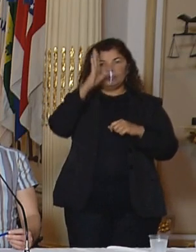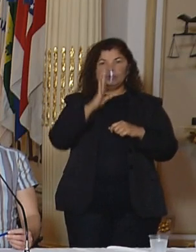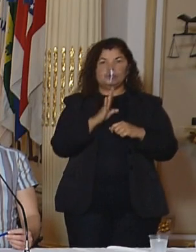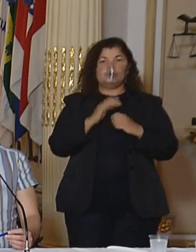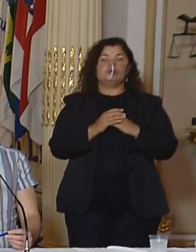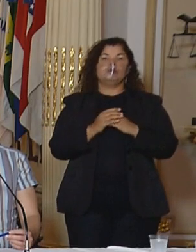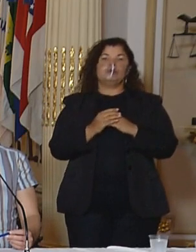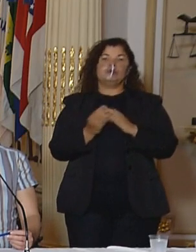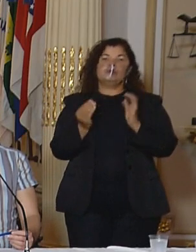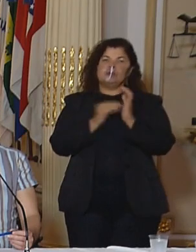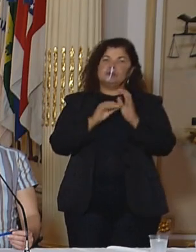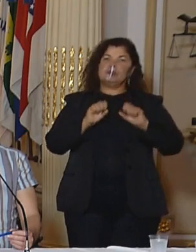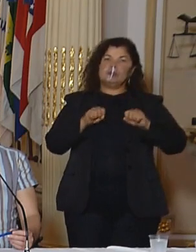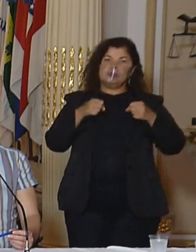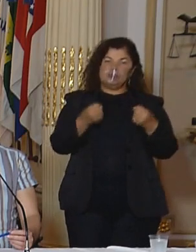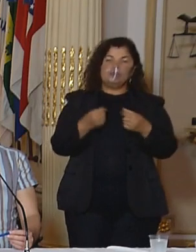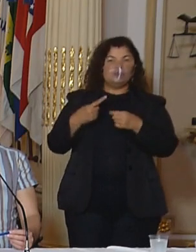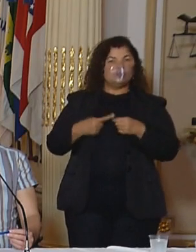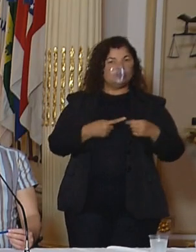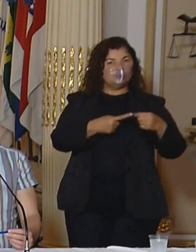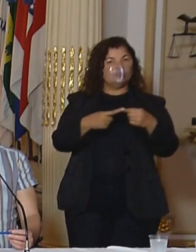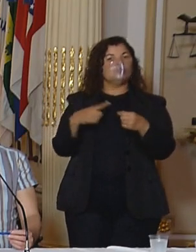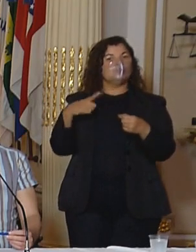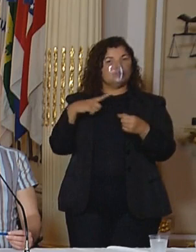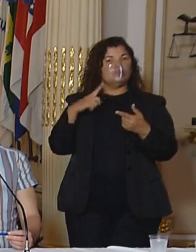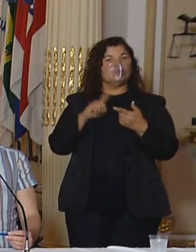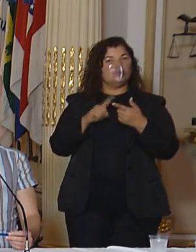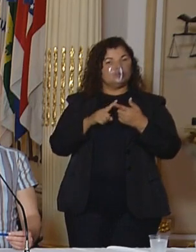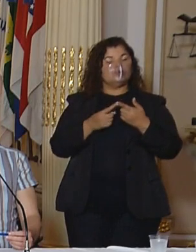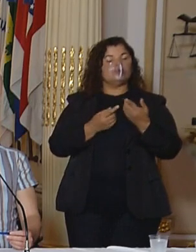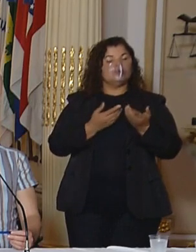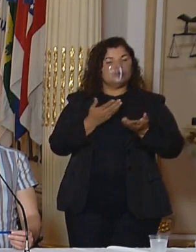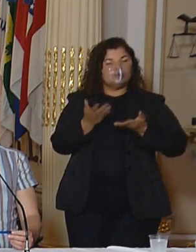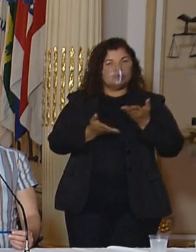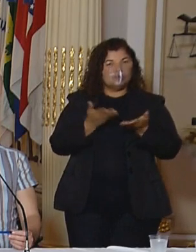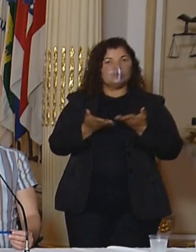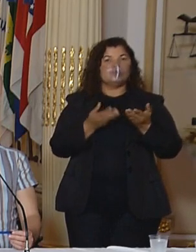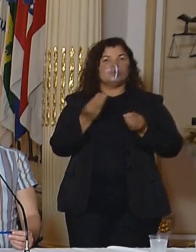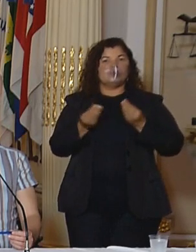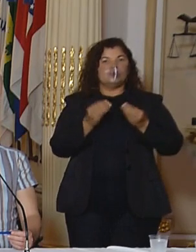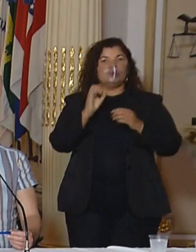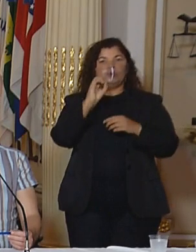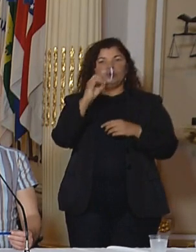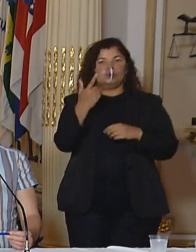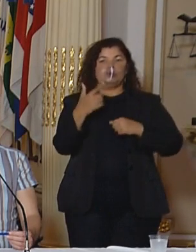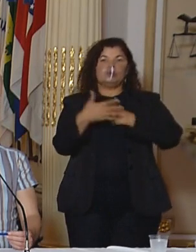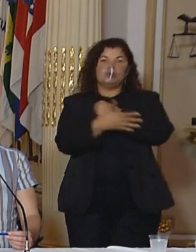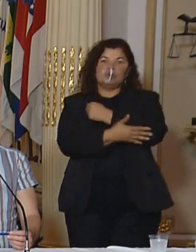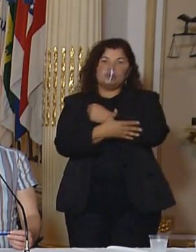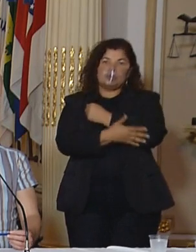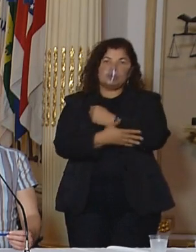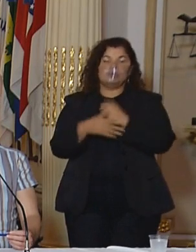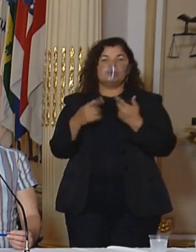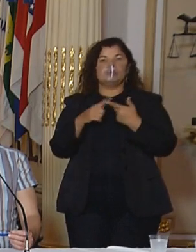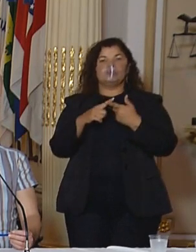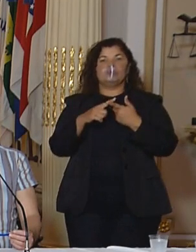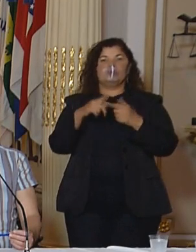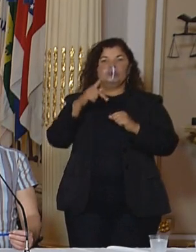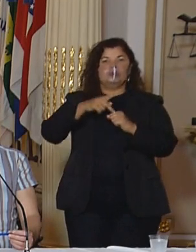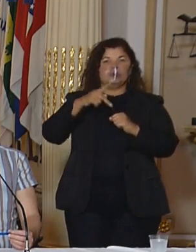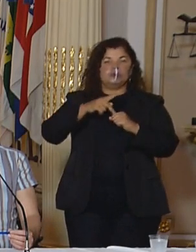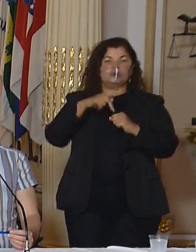também esforços de outros municípios que colaboraram com esse esforço, como Olinda, como Cabo, como Petrolina,